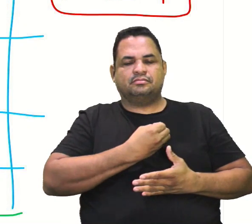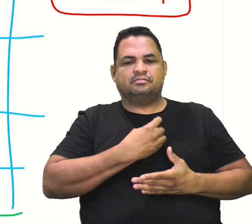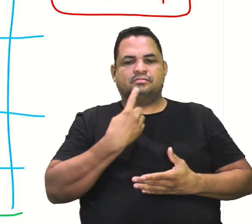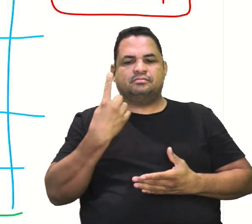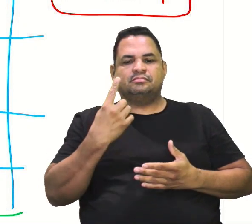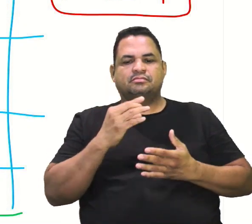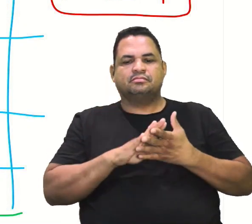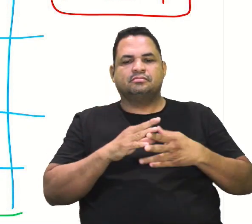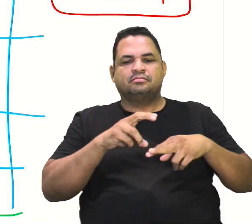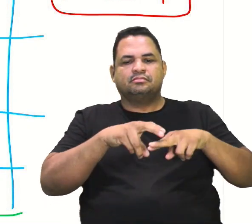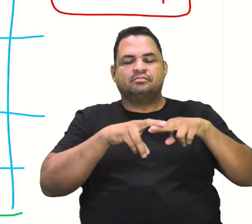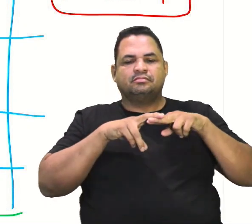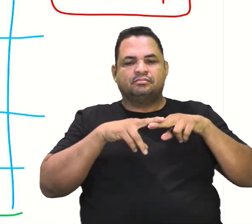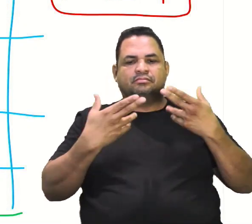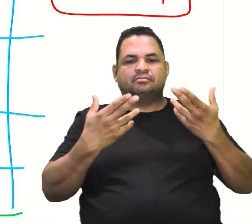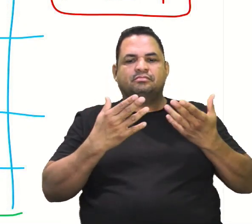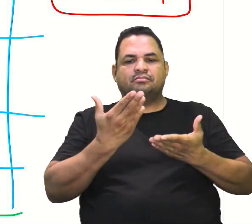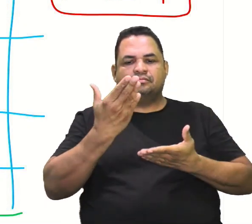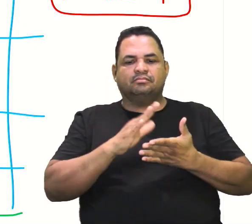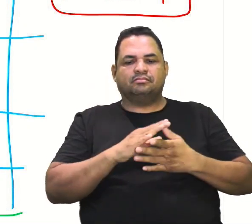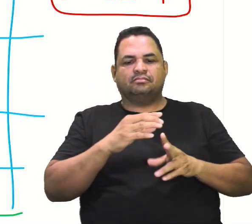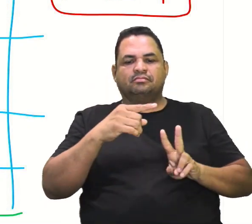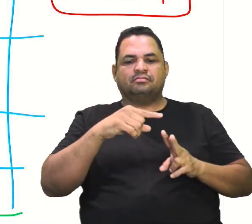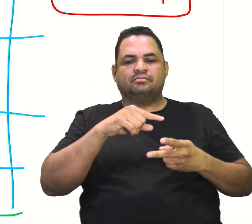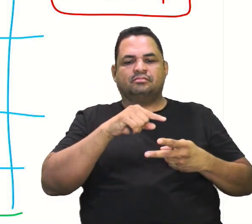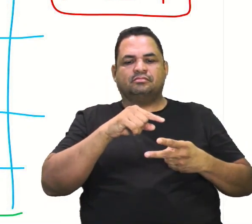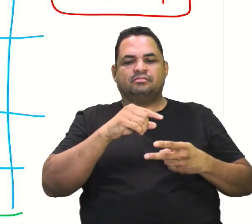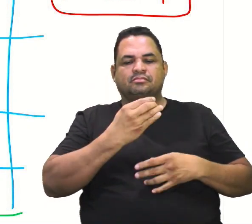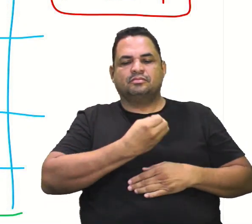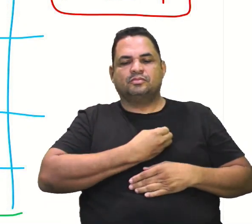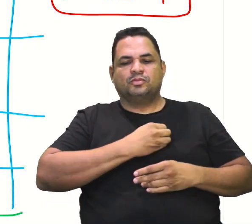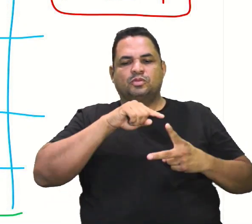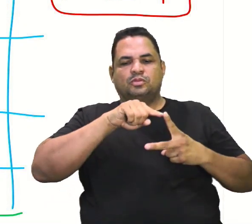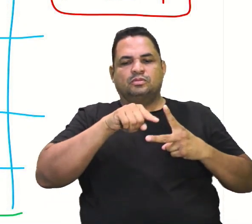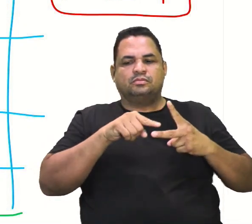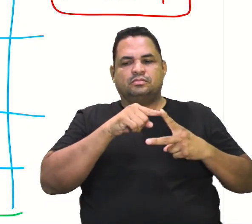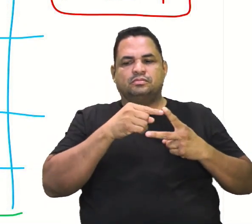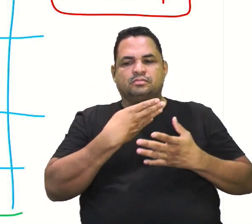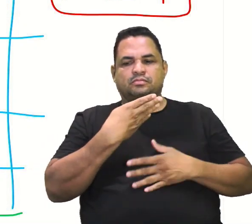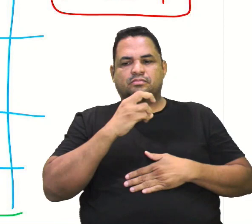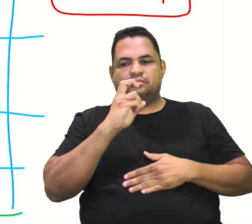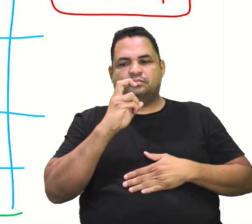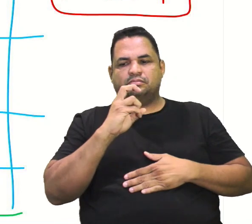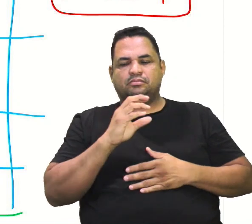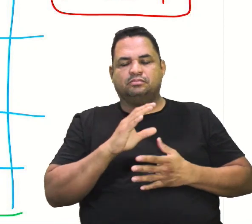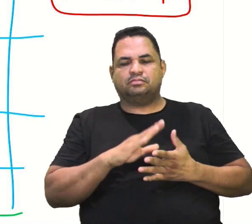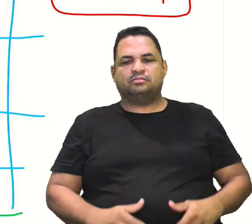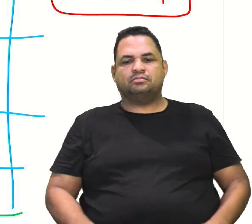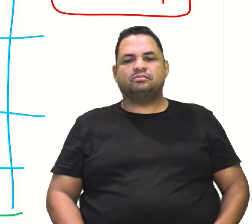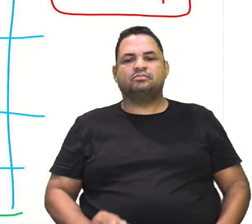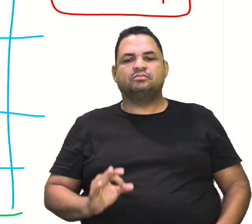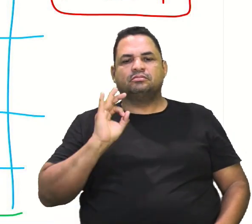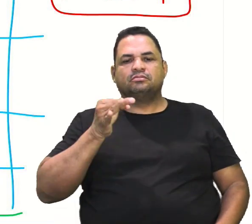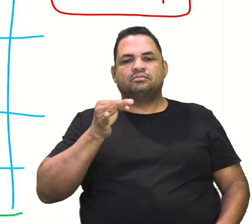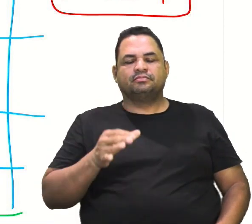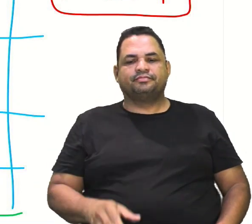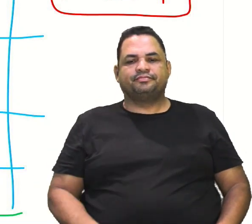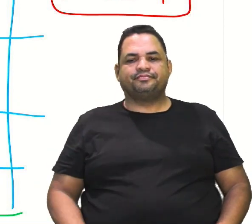Por isso que o meu coeficiente angular aqui é 1, porque o meu ângulo era 45 graus.